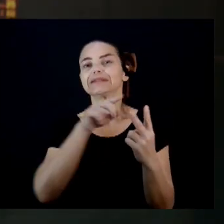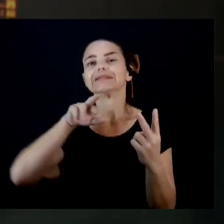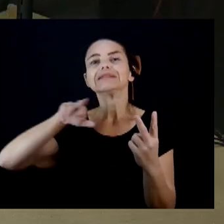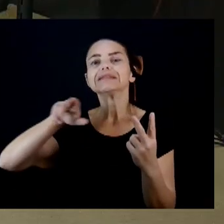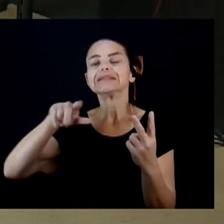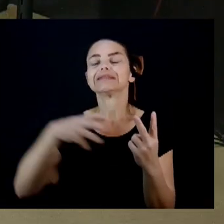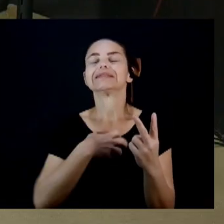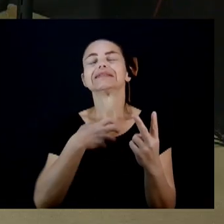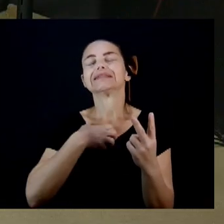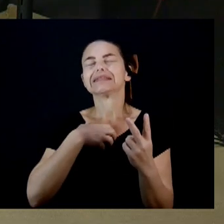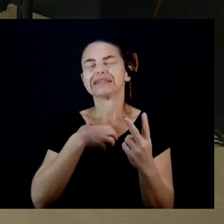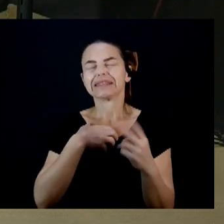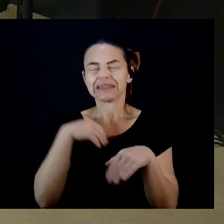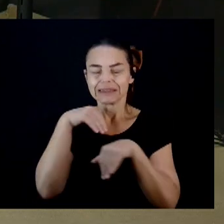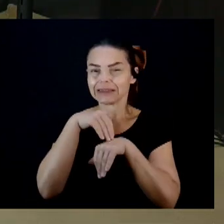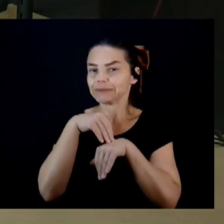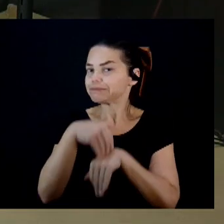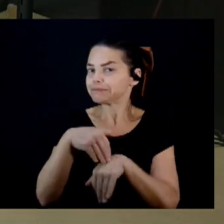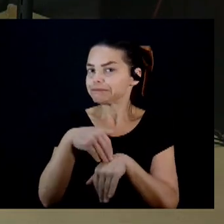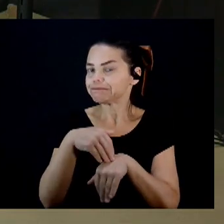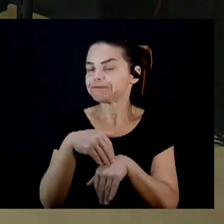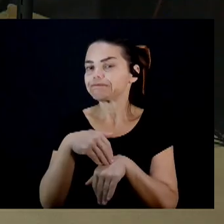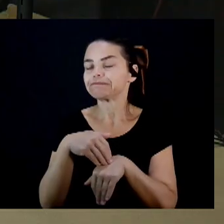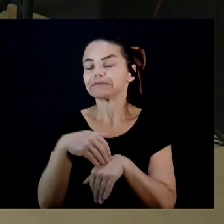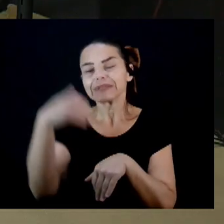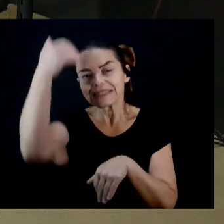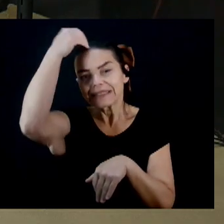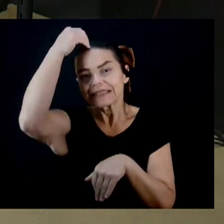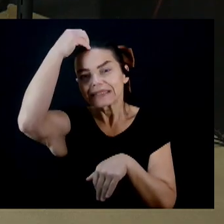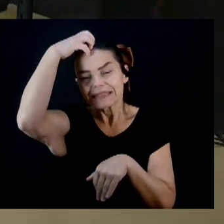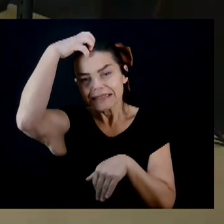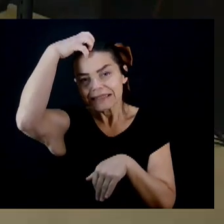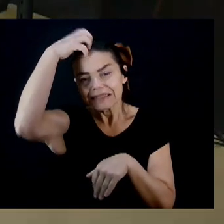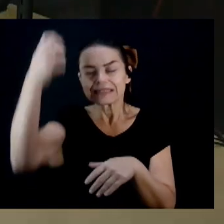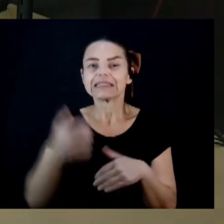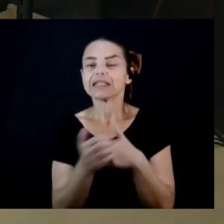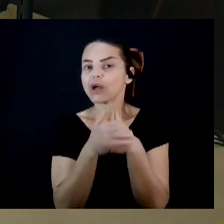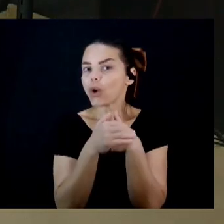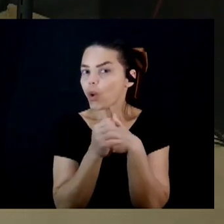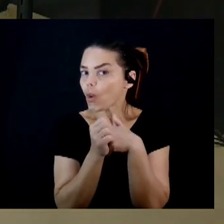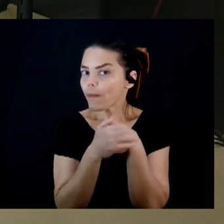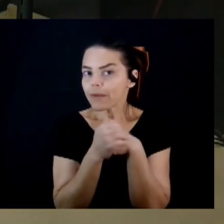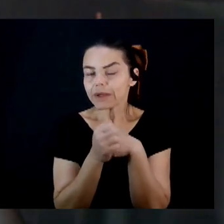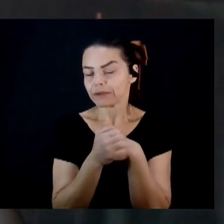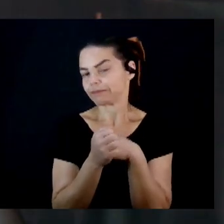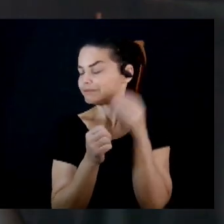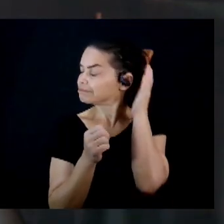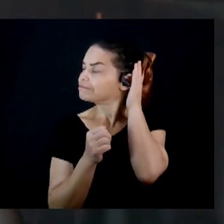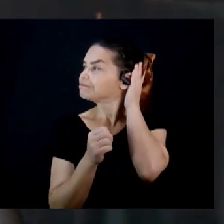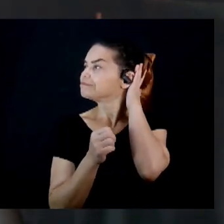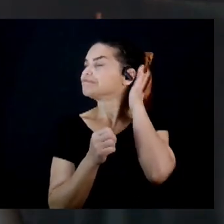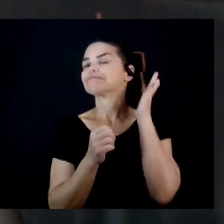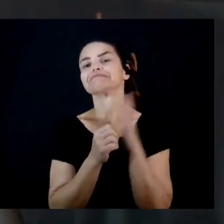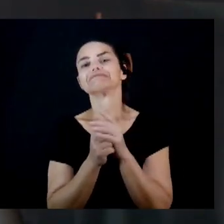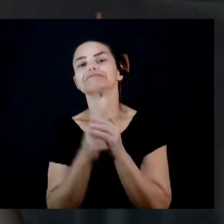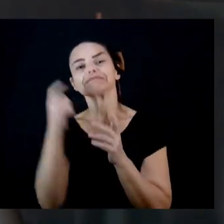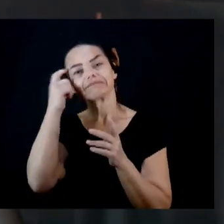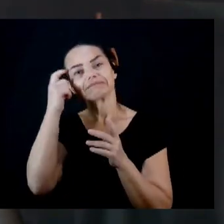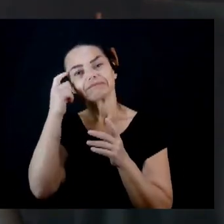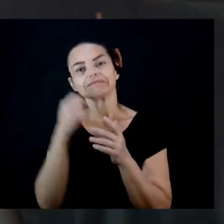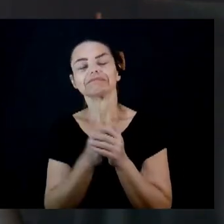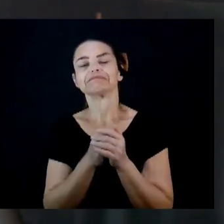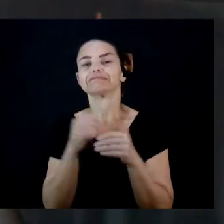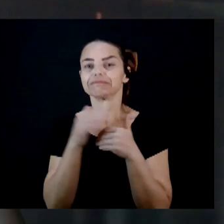também, por outro lado. Sim. Isso acontece? E a culpa é um afeto. Tudo aquilo que a gente pensa em afeto, a gente vai